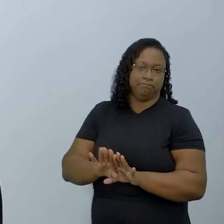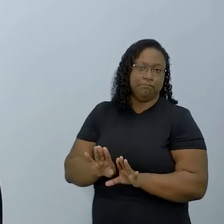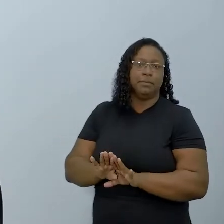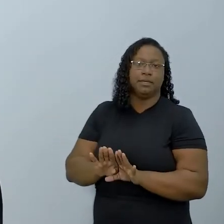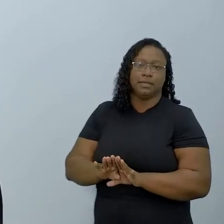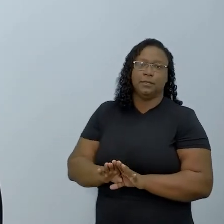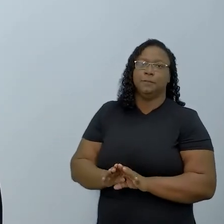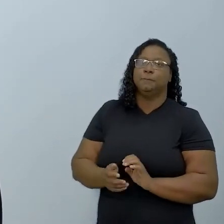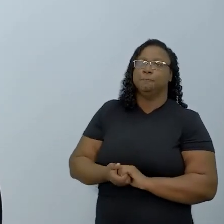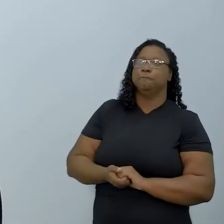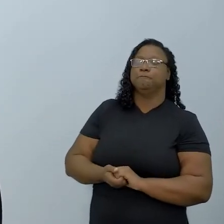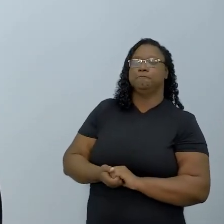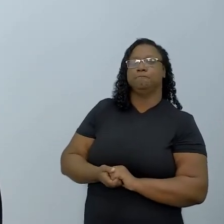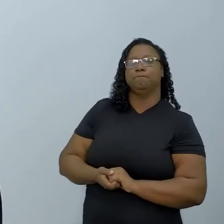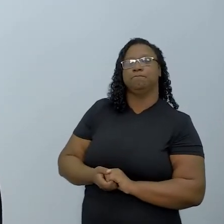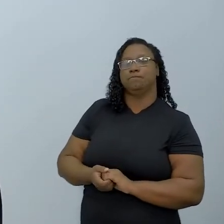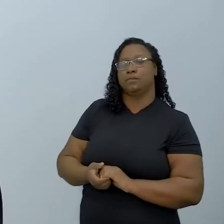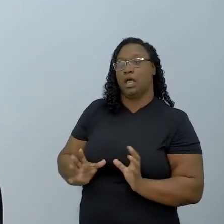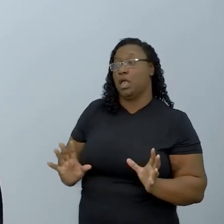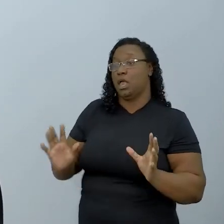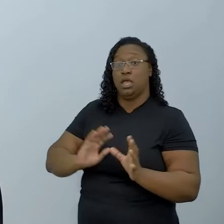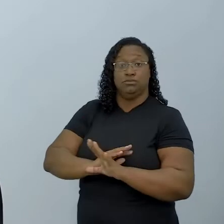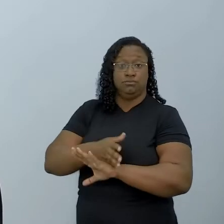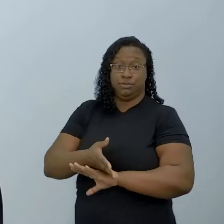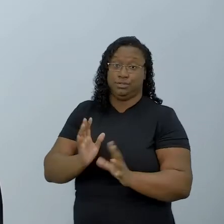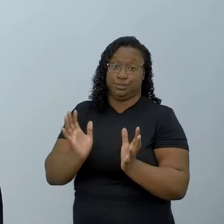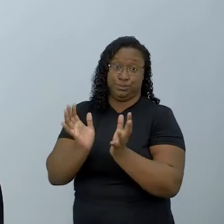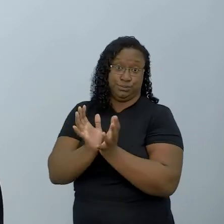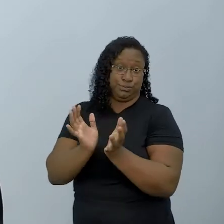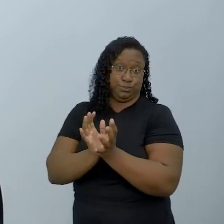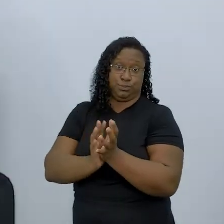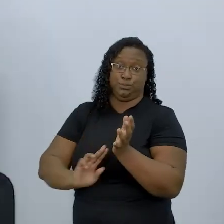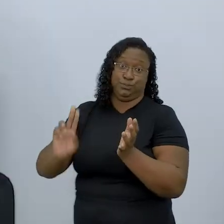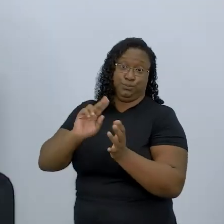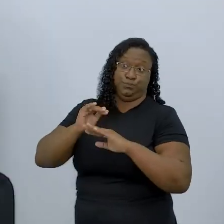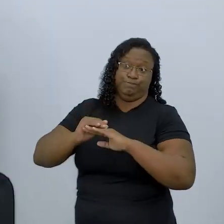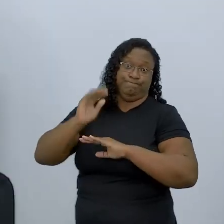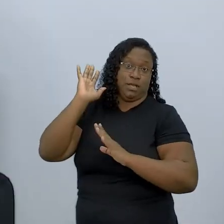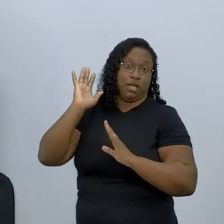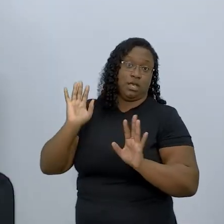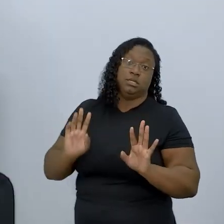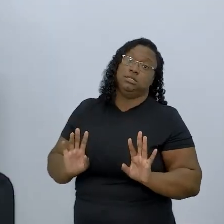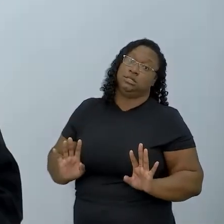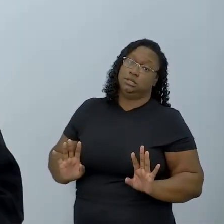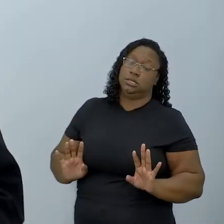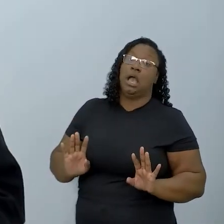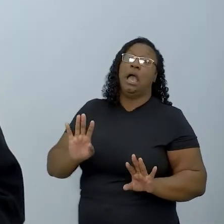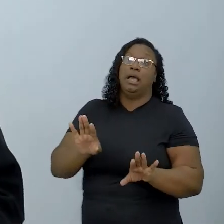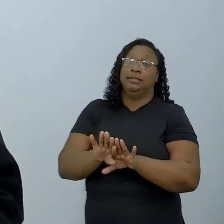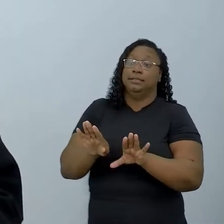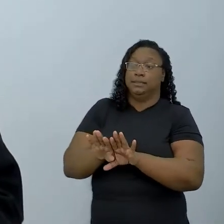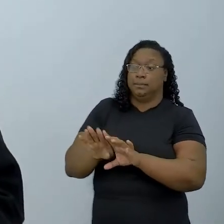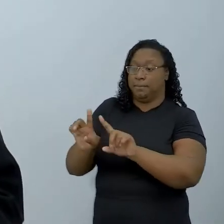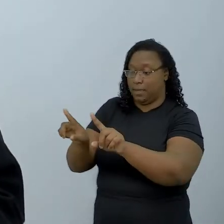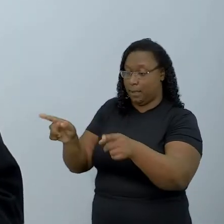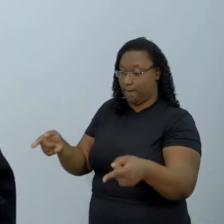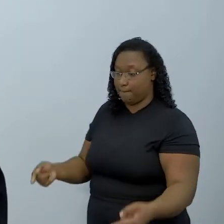entra naquele grupo dos que vão consumir mais, né? Mas consome, né? A máquina de lavar, eu acho que